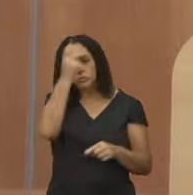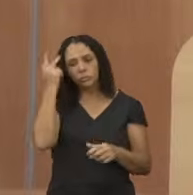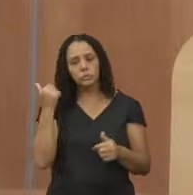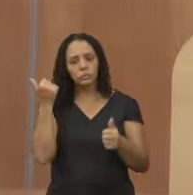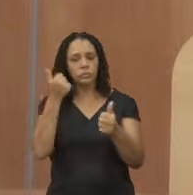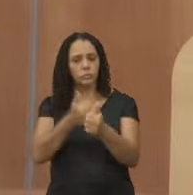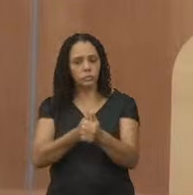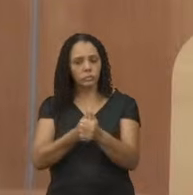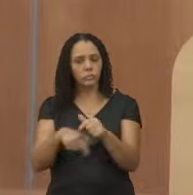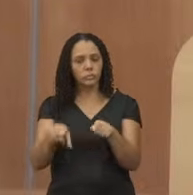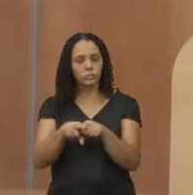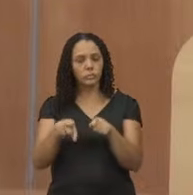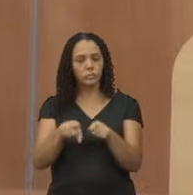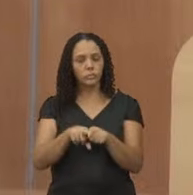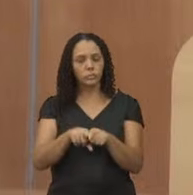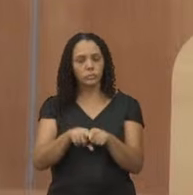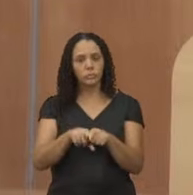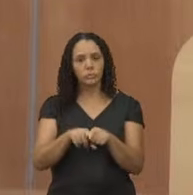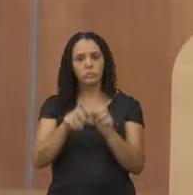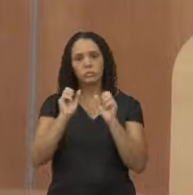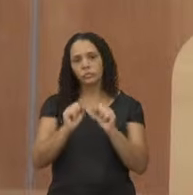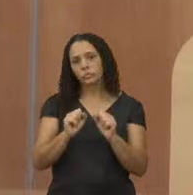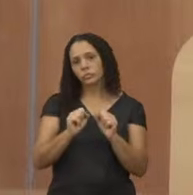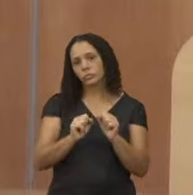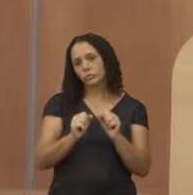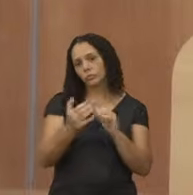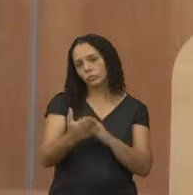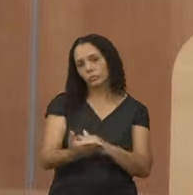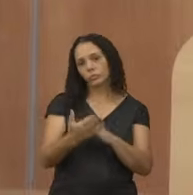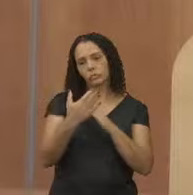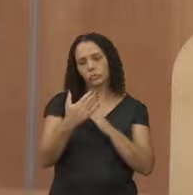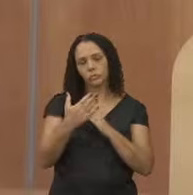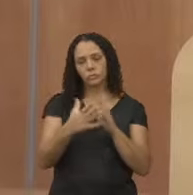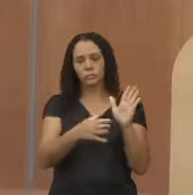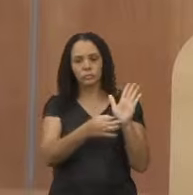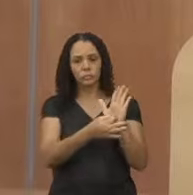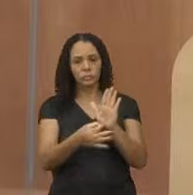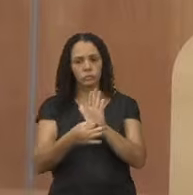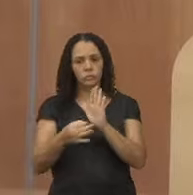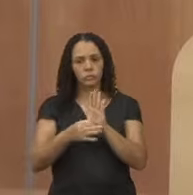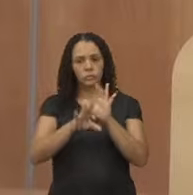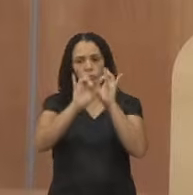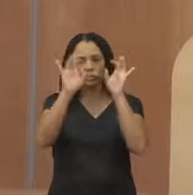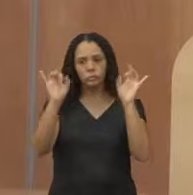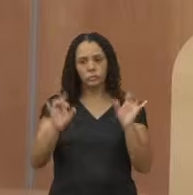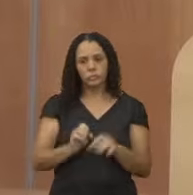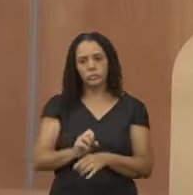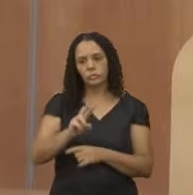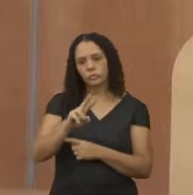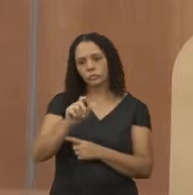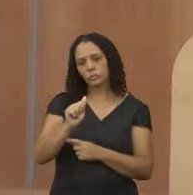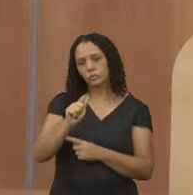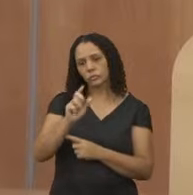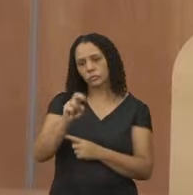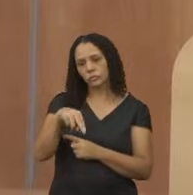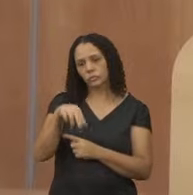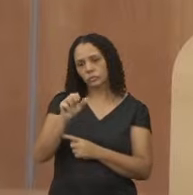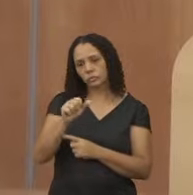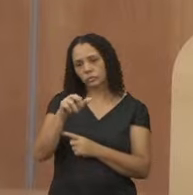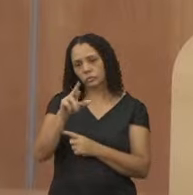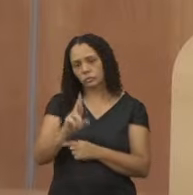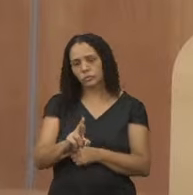próximas a mim também, que puderam dar a sua contribuição, fazer suas sugestões, em especial o Wagner, que trocou de lugar com a Renata